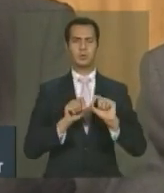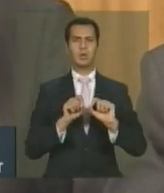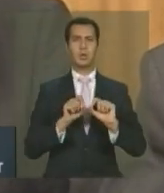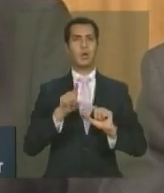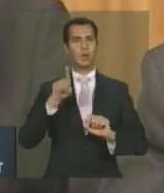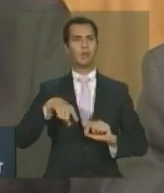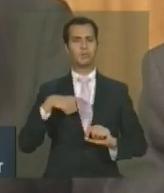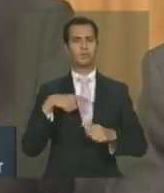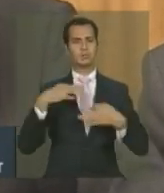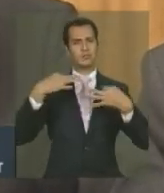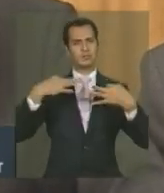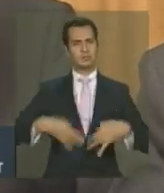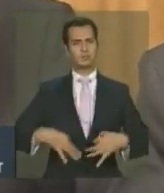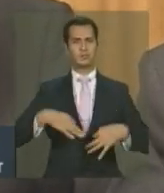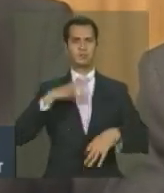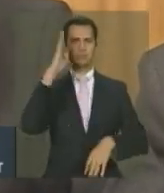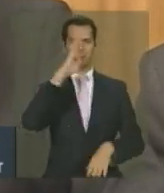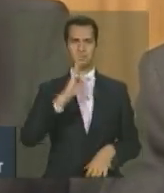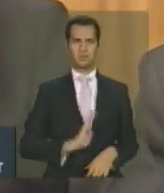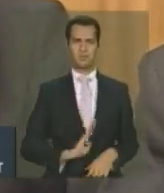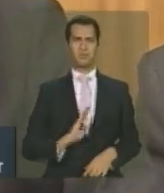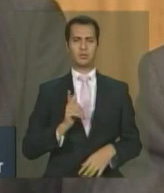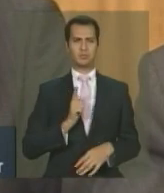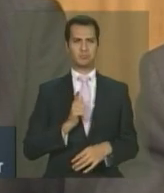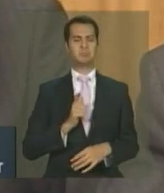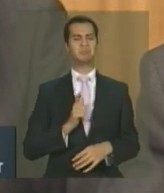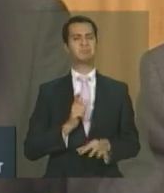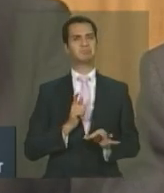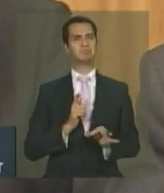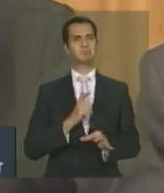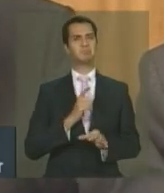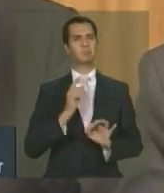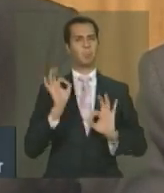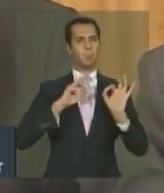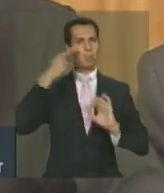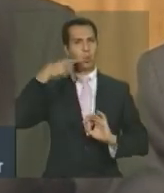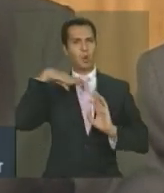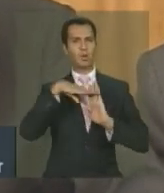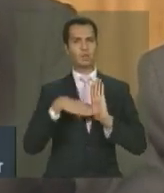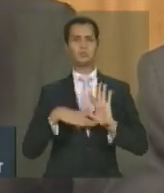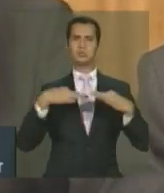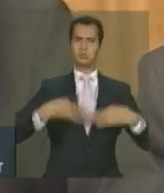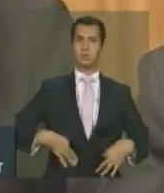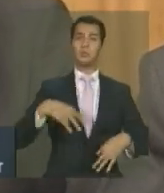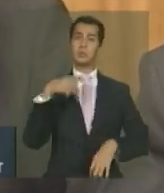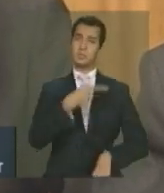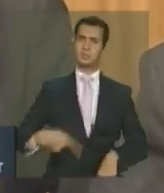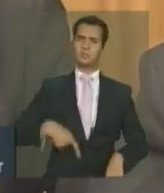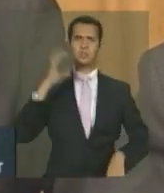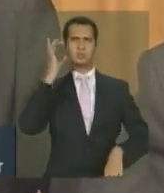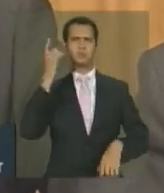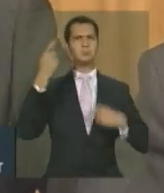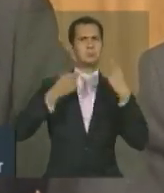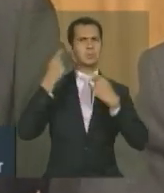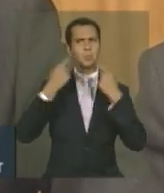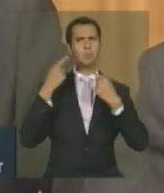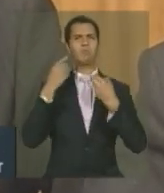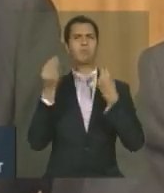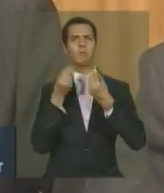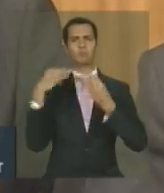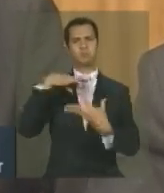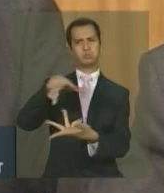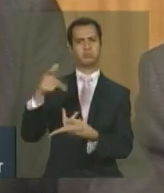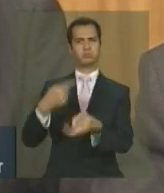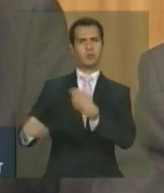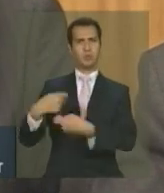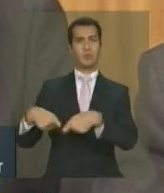adotada pelo governo da presidenta Dilma. Então, ela está, claro, preocupada com a crise internacional, mas nós, a economia